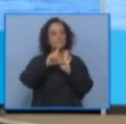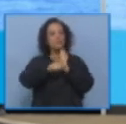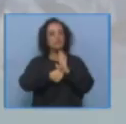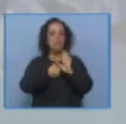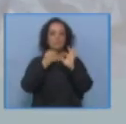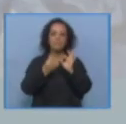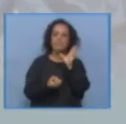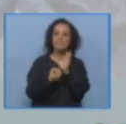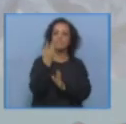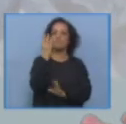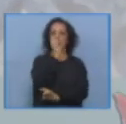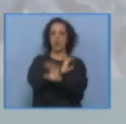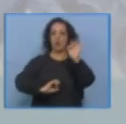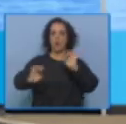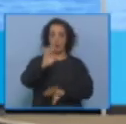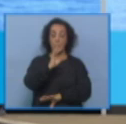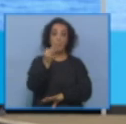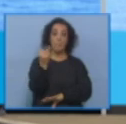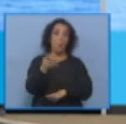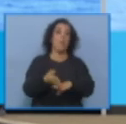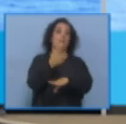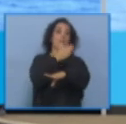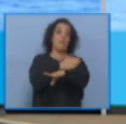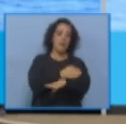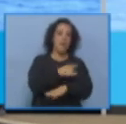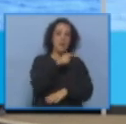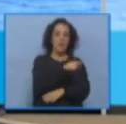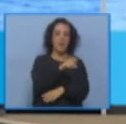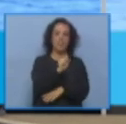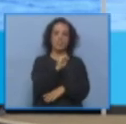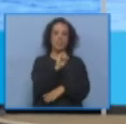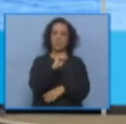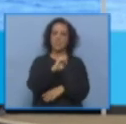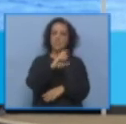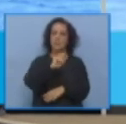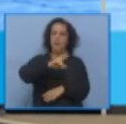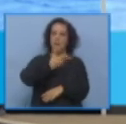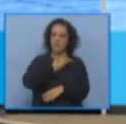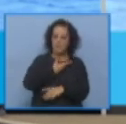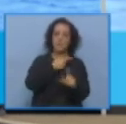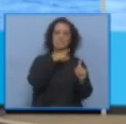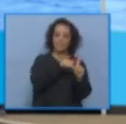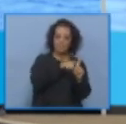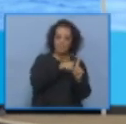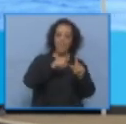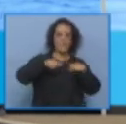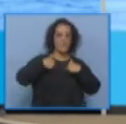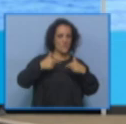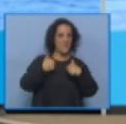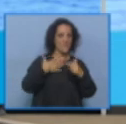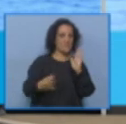Europeia, ainda esteve nas mãos de Giscard d'Estaing. No entanto, não foi contemplada essa